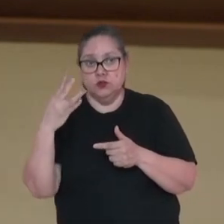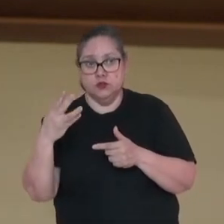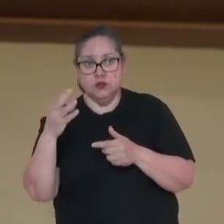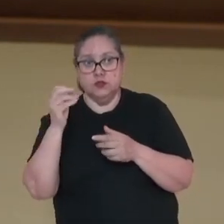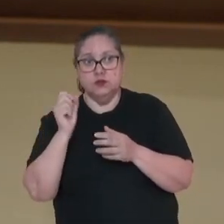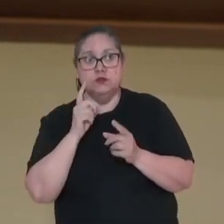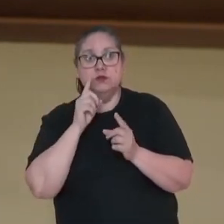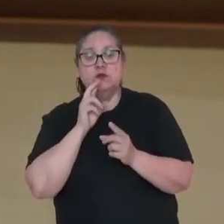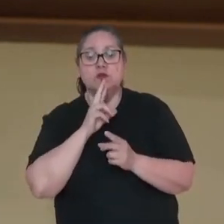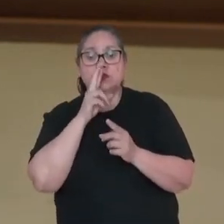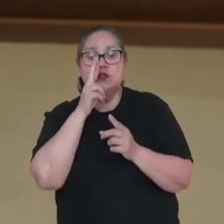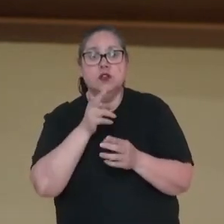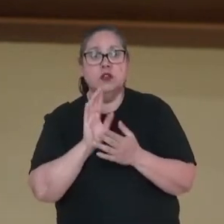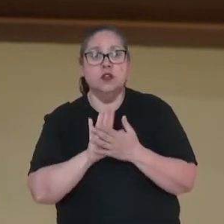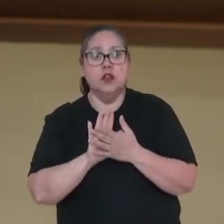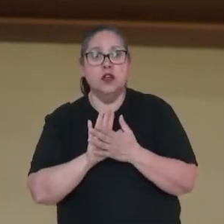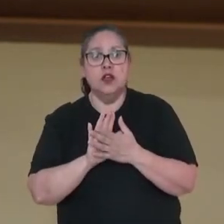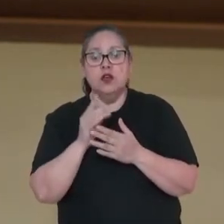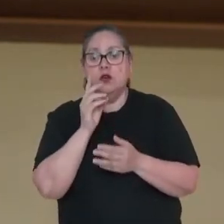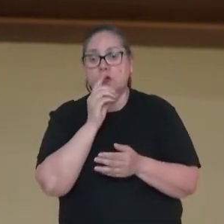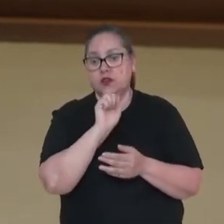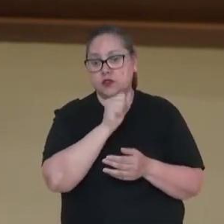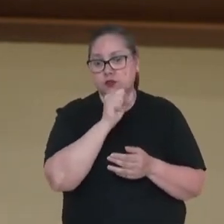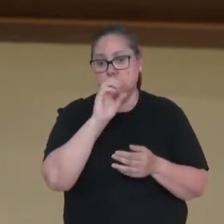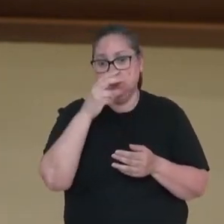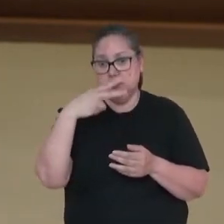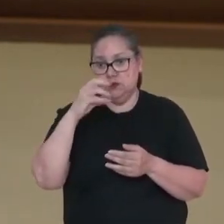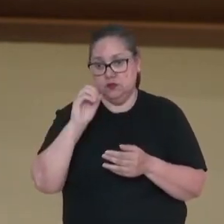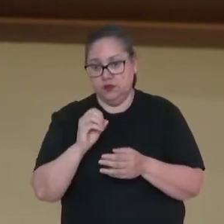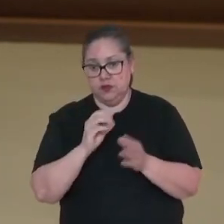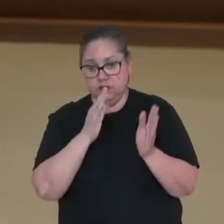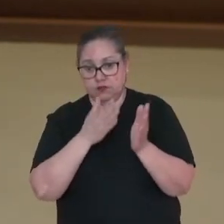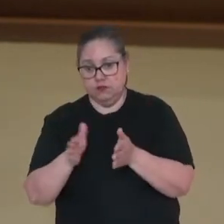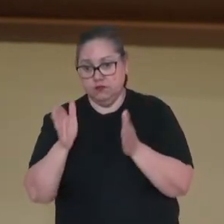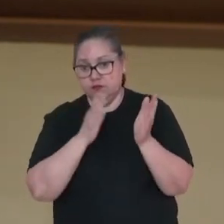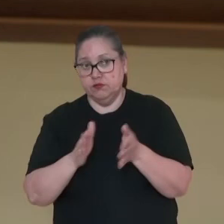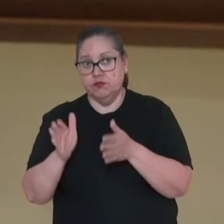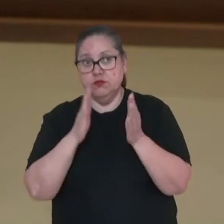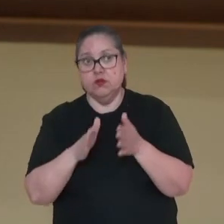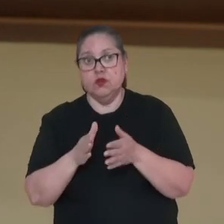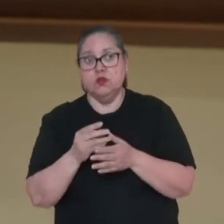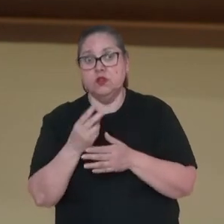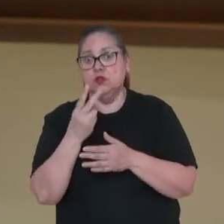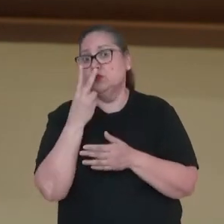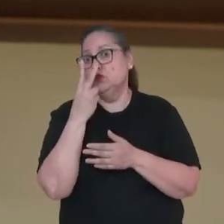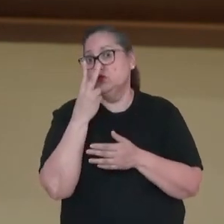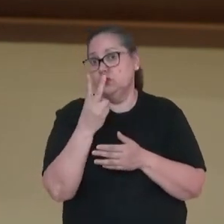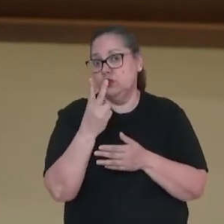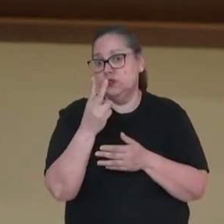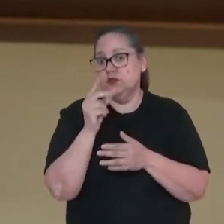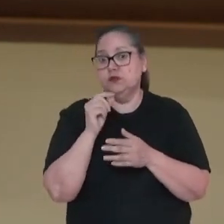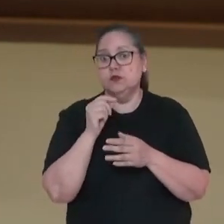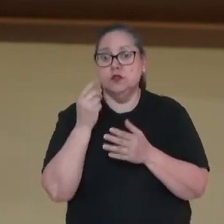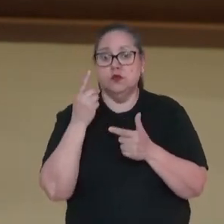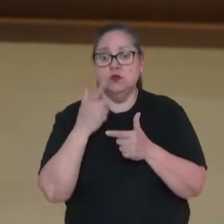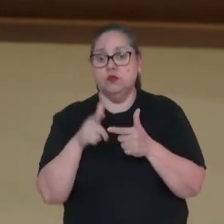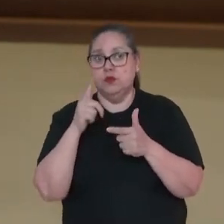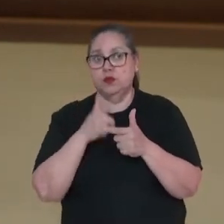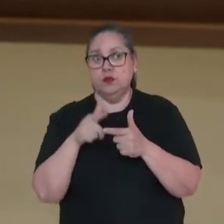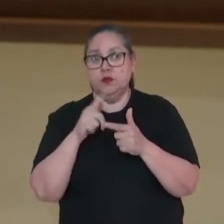2,214. Ou seja, pessoal, a cada 820 peças produzidas, apenas 2